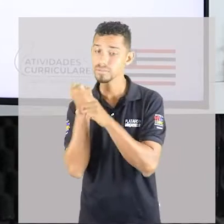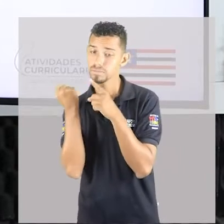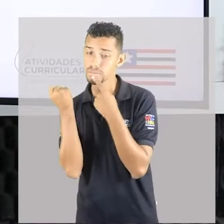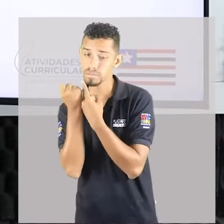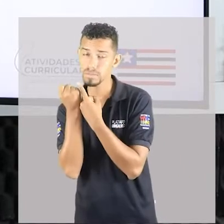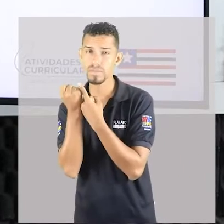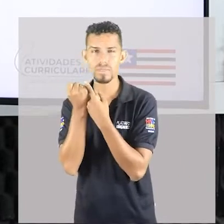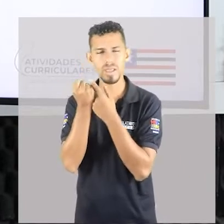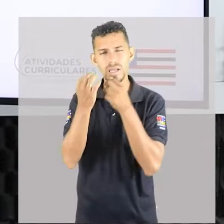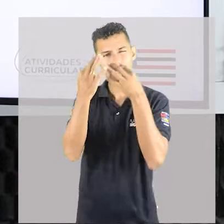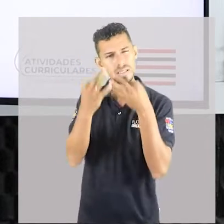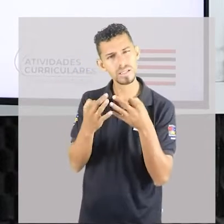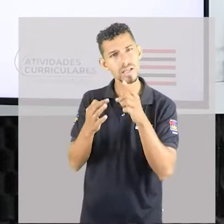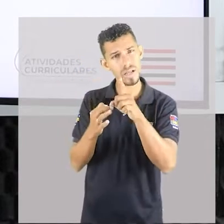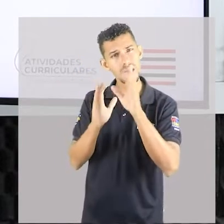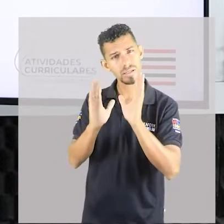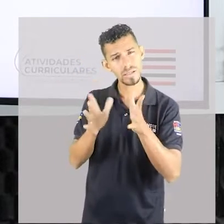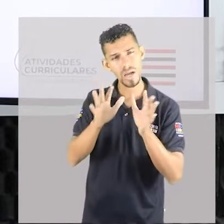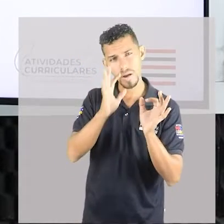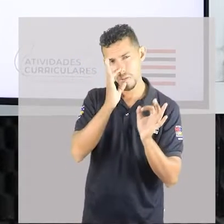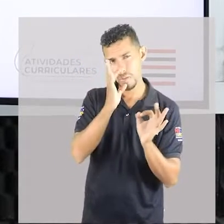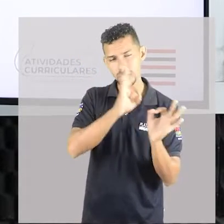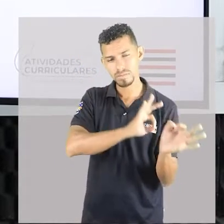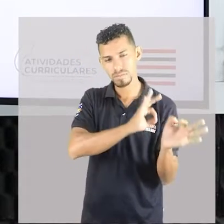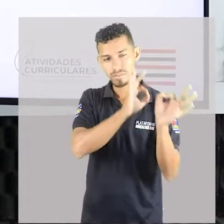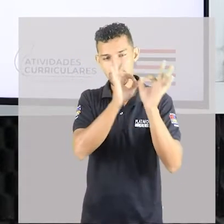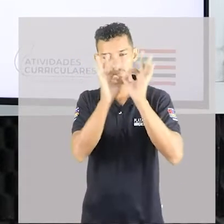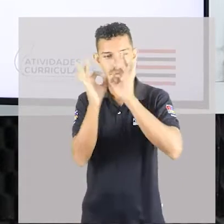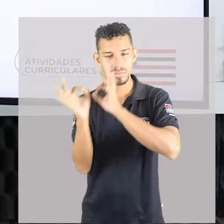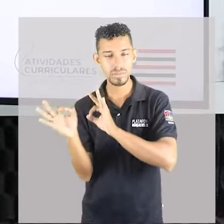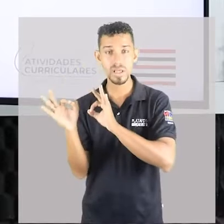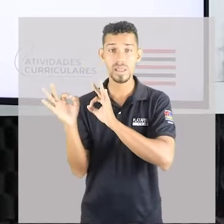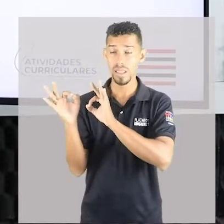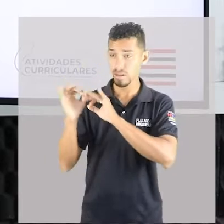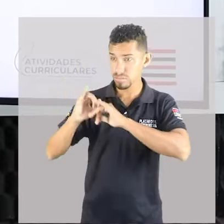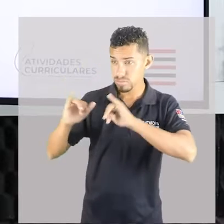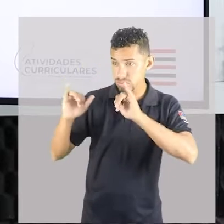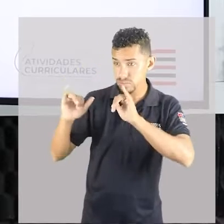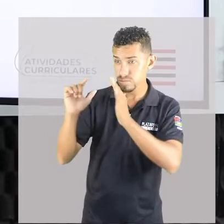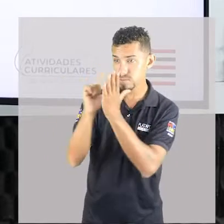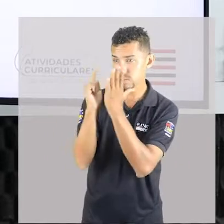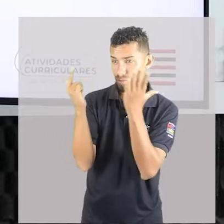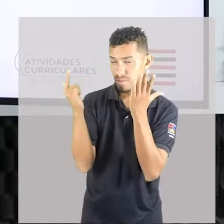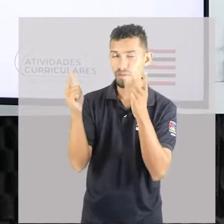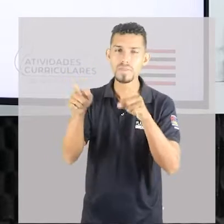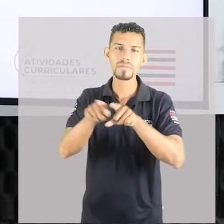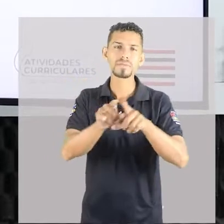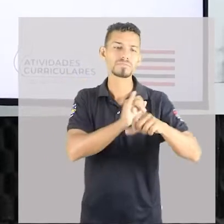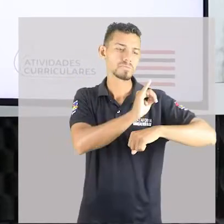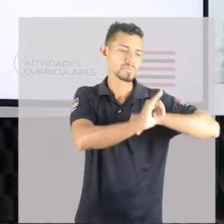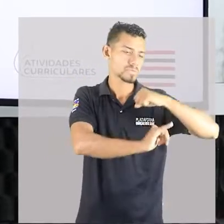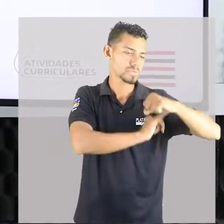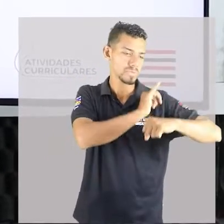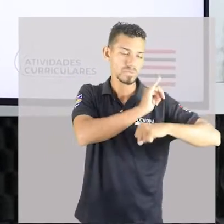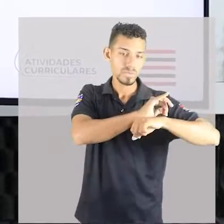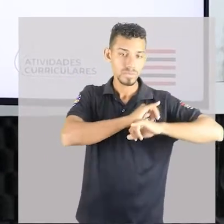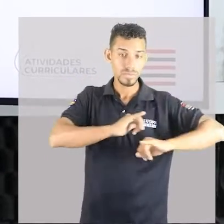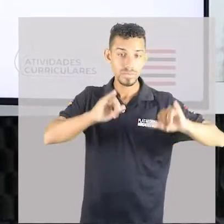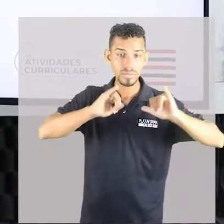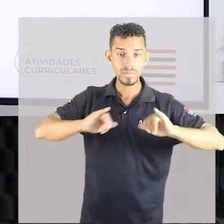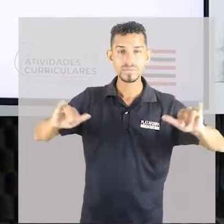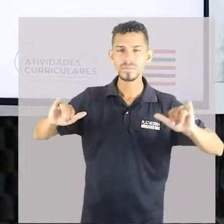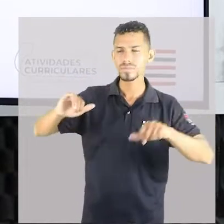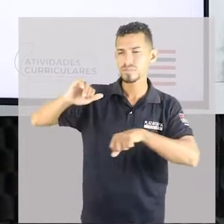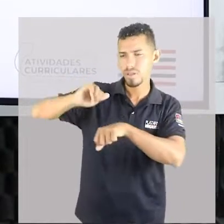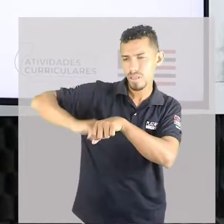já observou aí nos noticiários, na própria internet, a divulgação de pobreza,